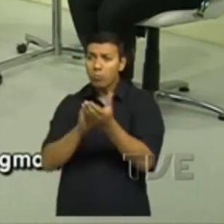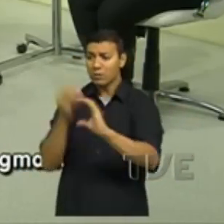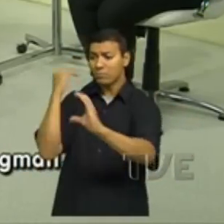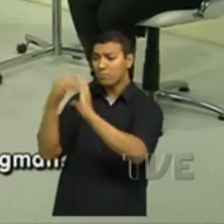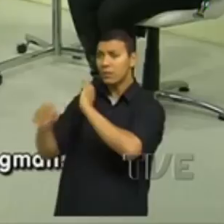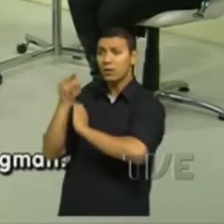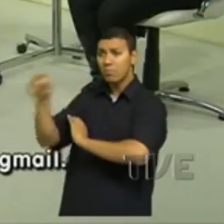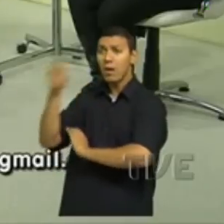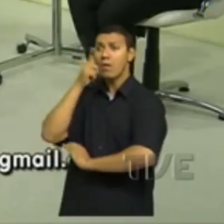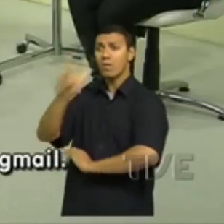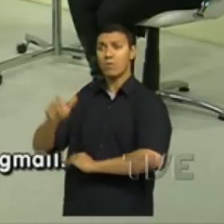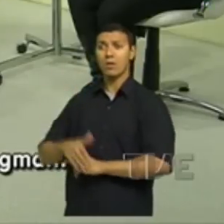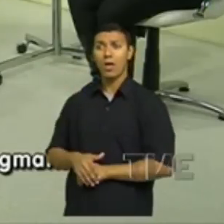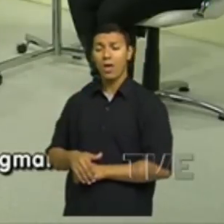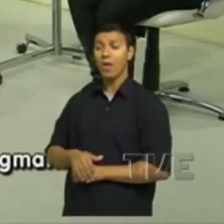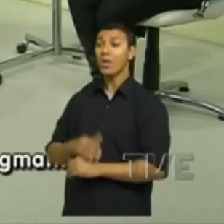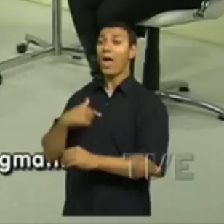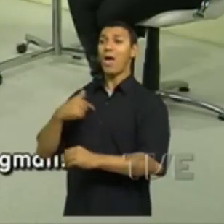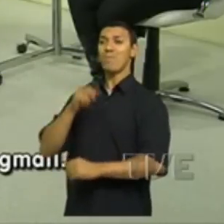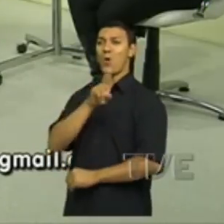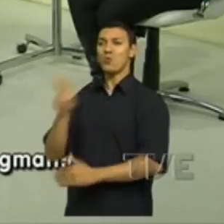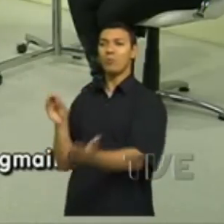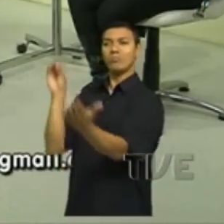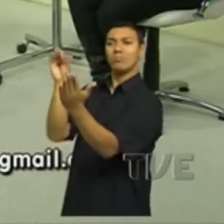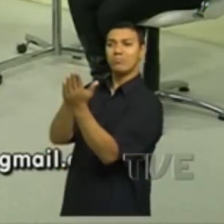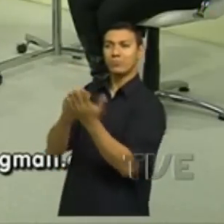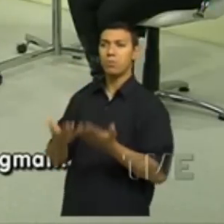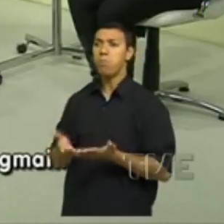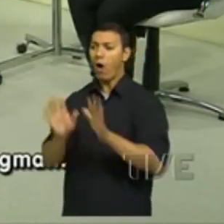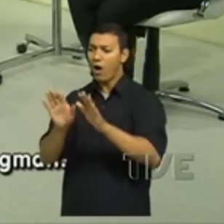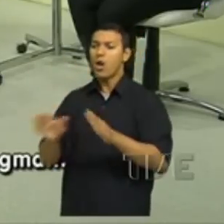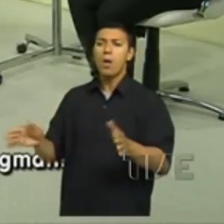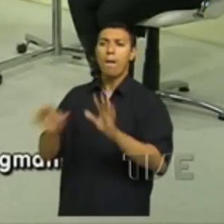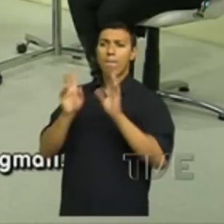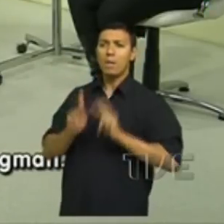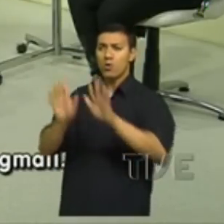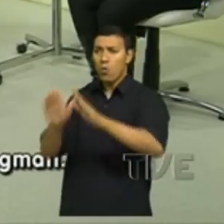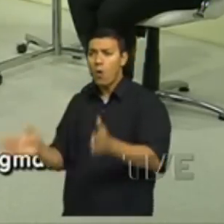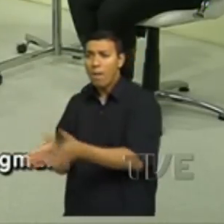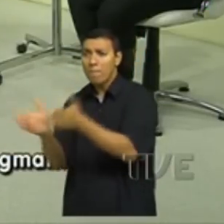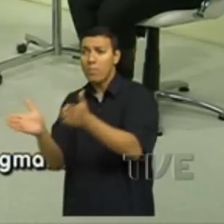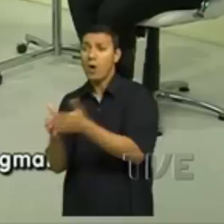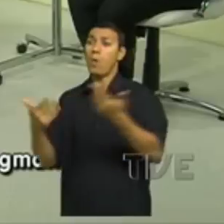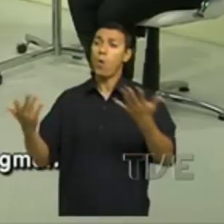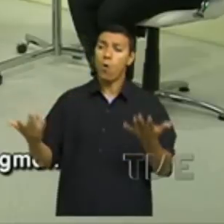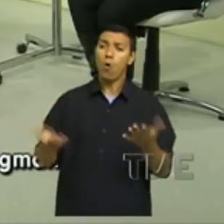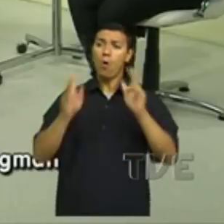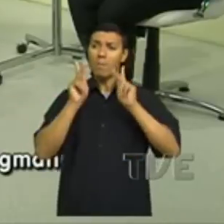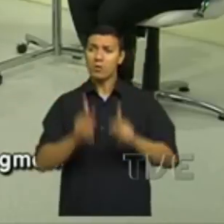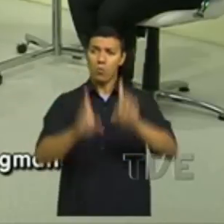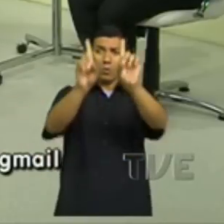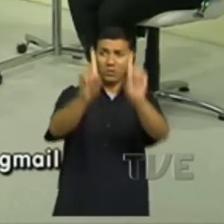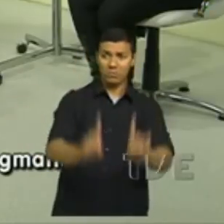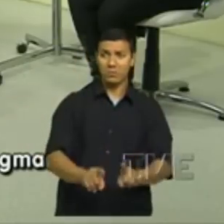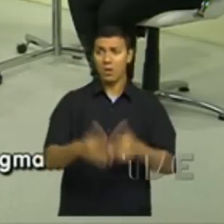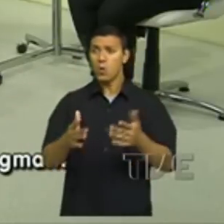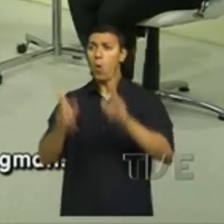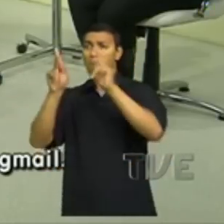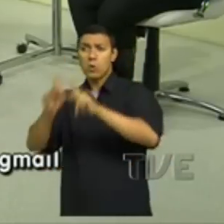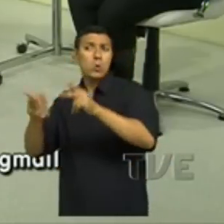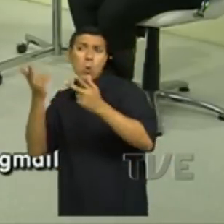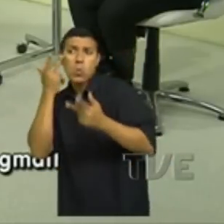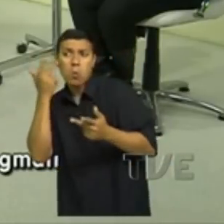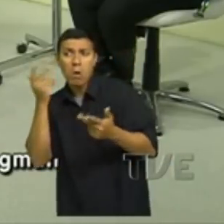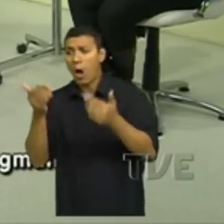disso? Pensando aí que a gente pode, então, reunir pessoas com baixa renda, pessoas com deficiência, sem deficiência, todas ali na Casa de Cultura Mário Quintana